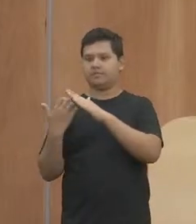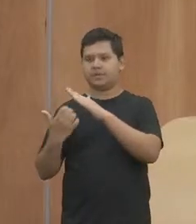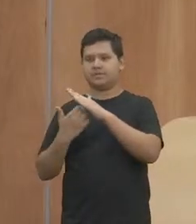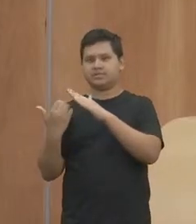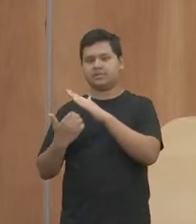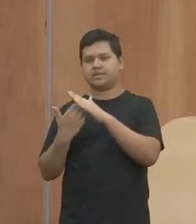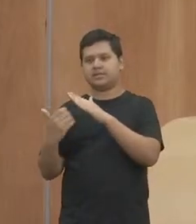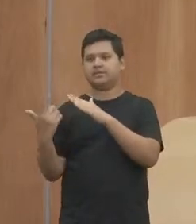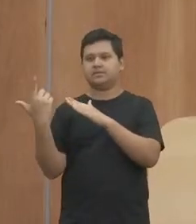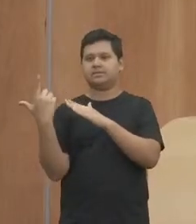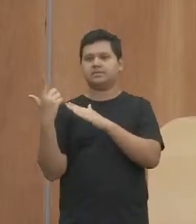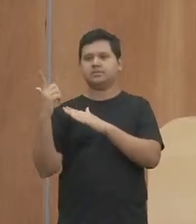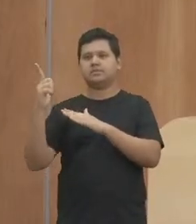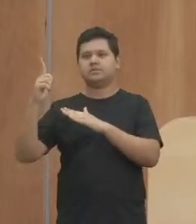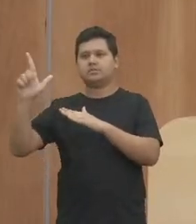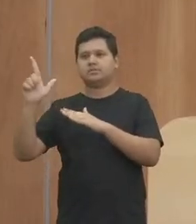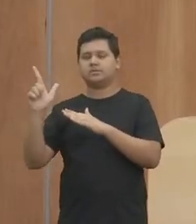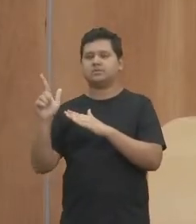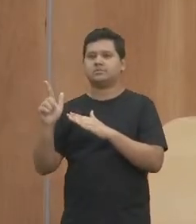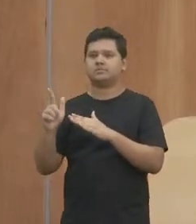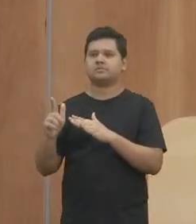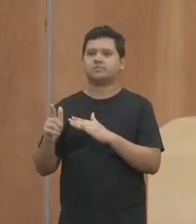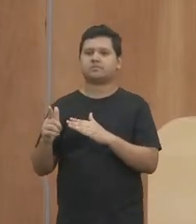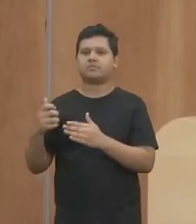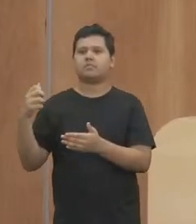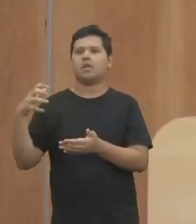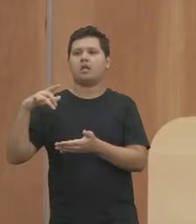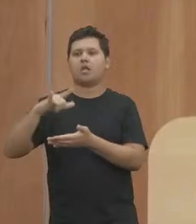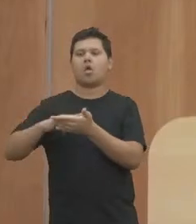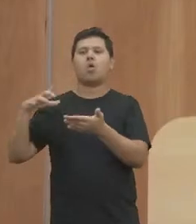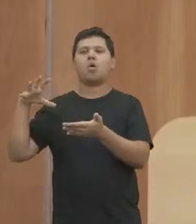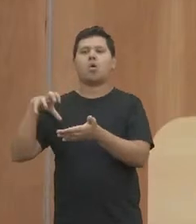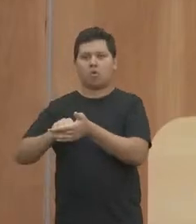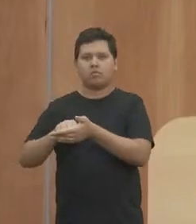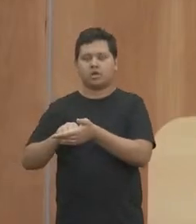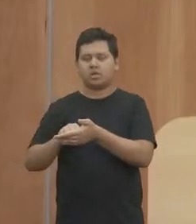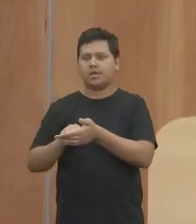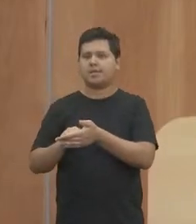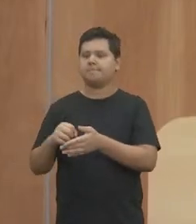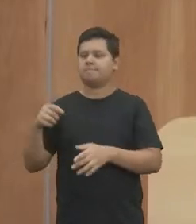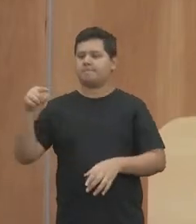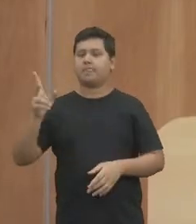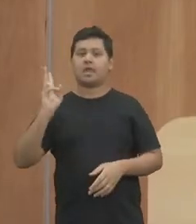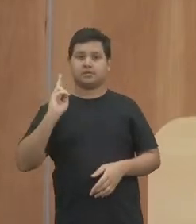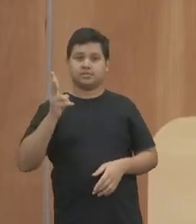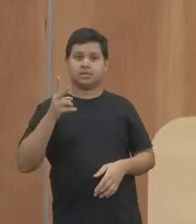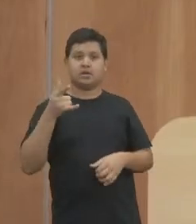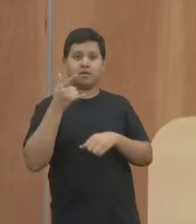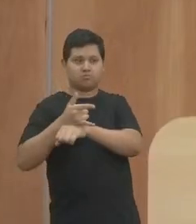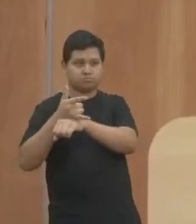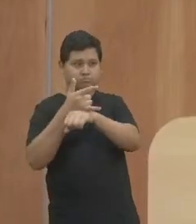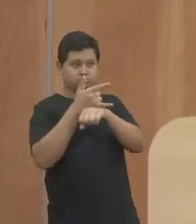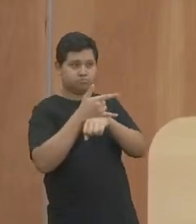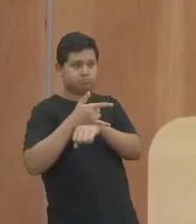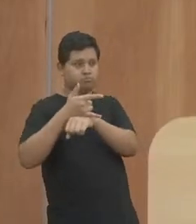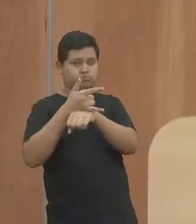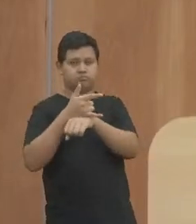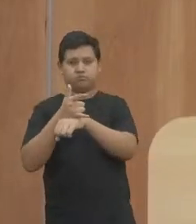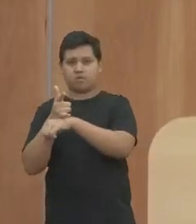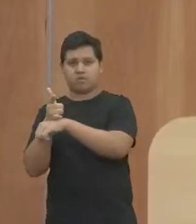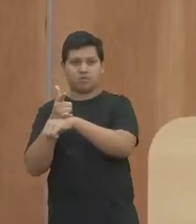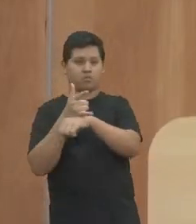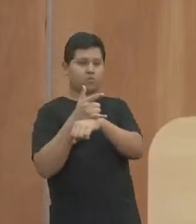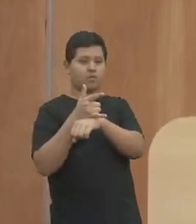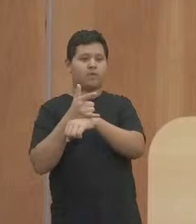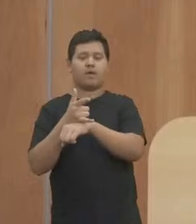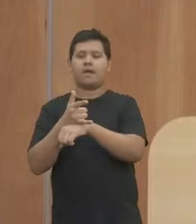TV Câmara. Sempre que essa empresa está dedicada a cobrir sessões de homenagem e não fazer um trabalho